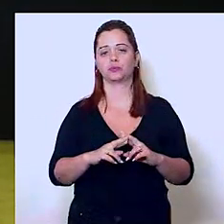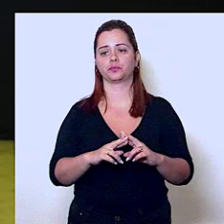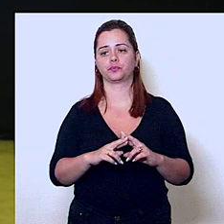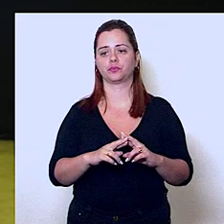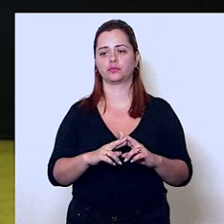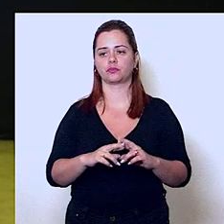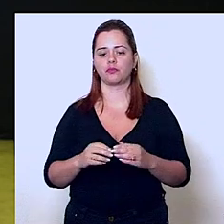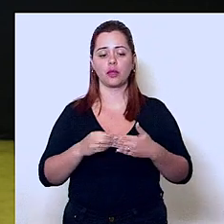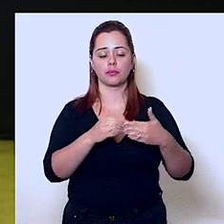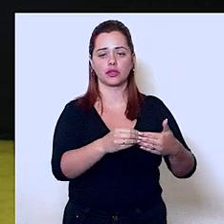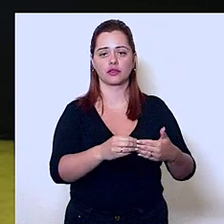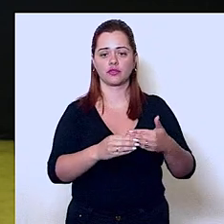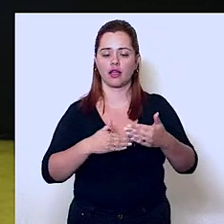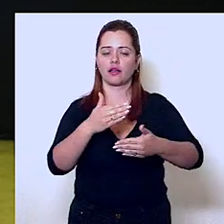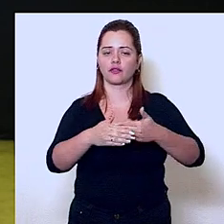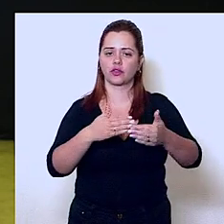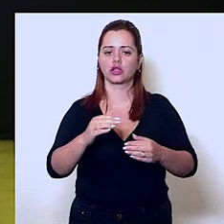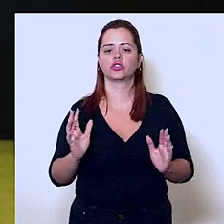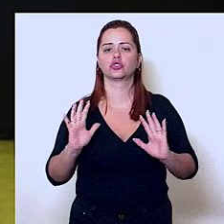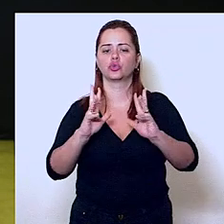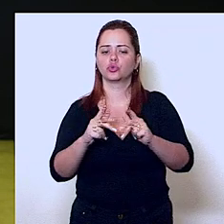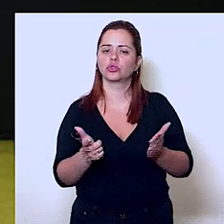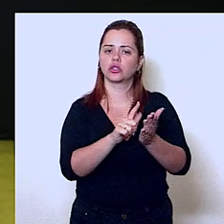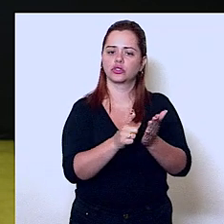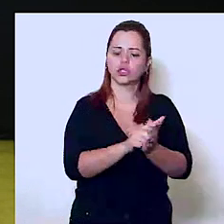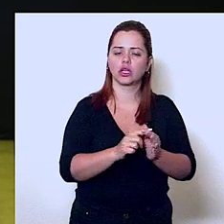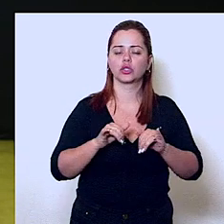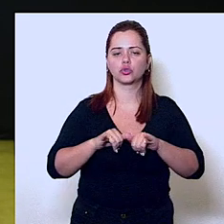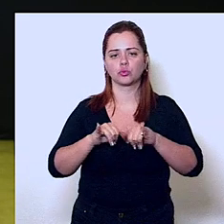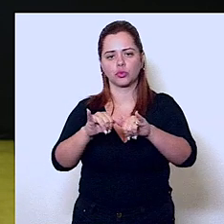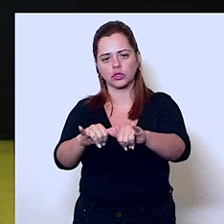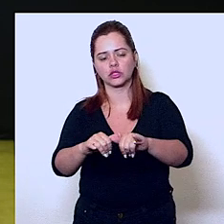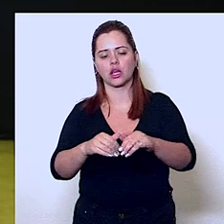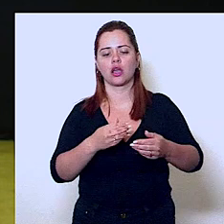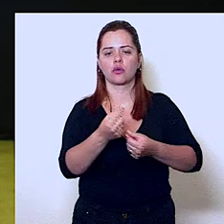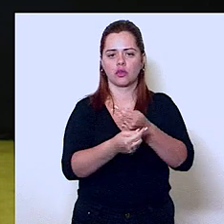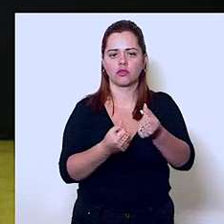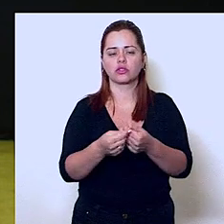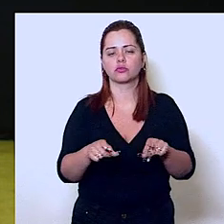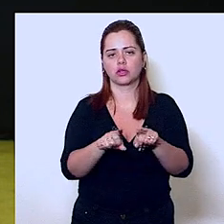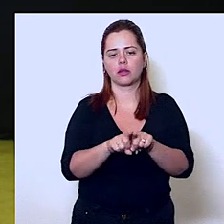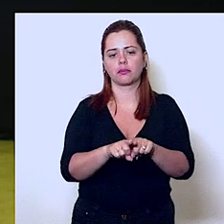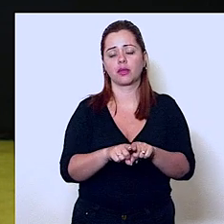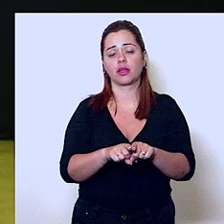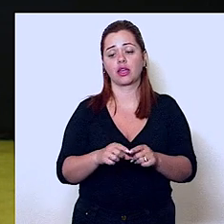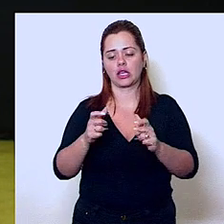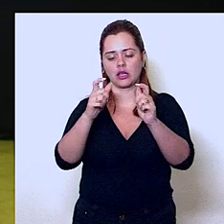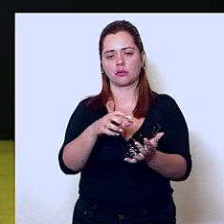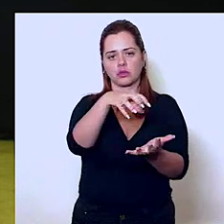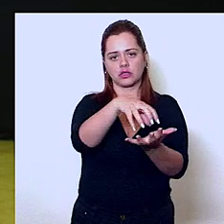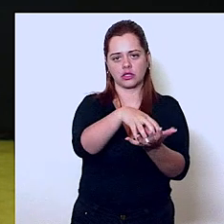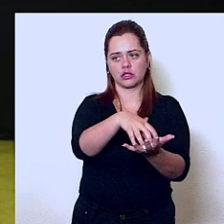adiante a agenda de promoção de exportações e de investimentos, que é uma parte tão central do legado do